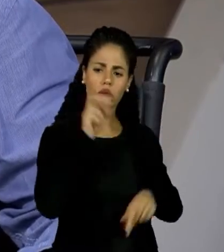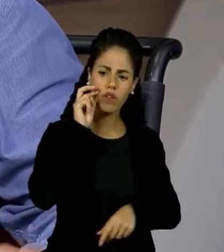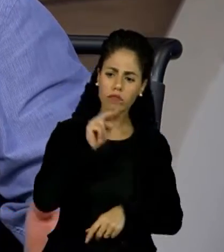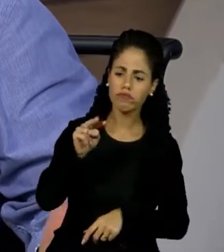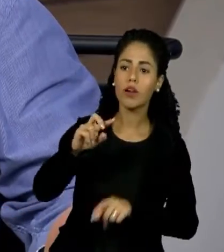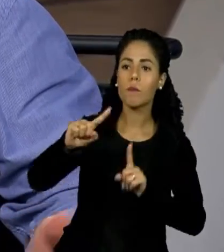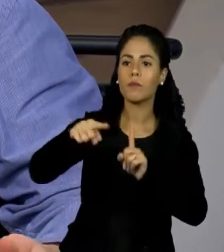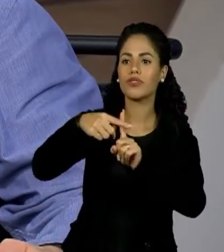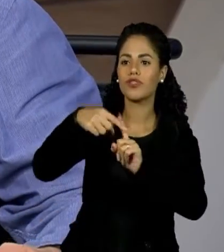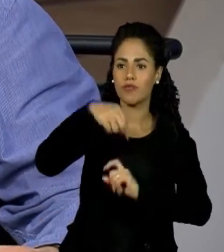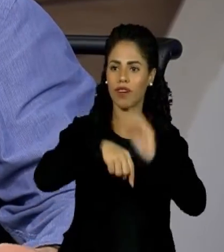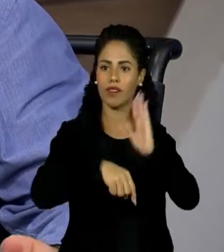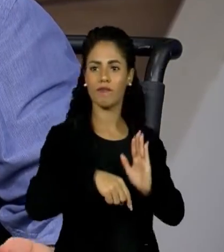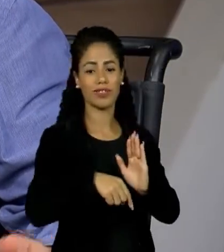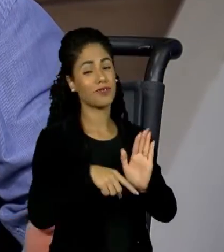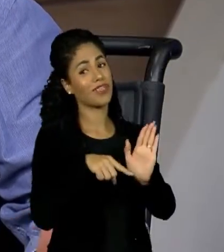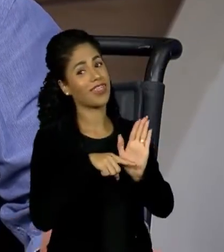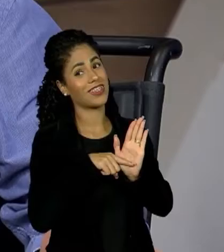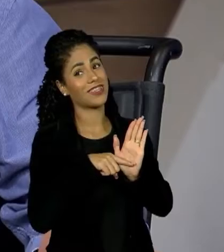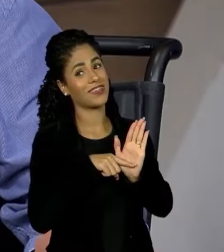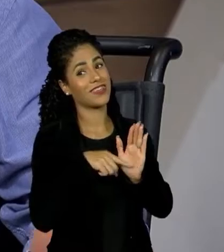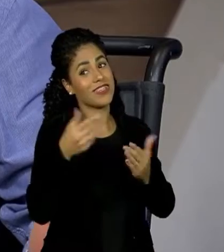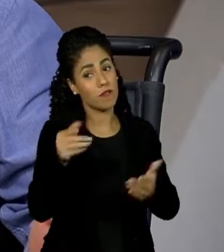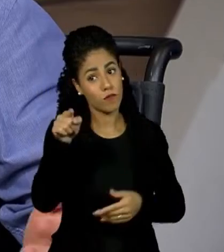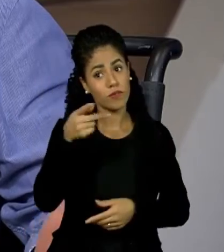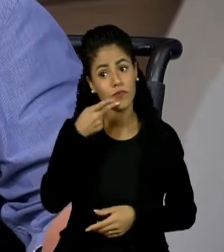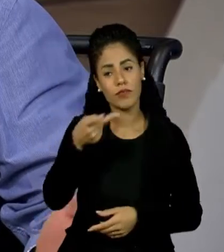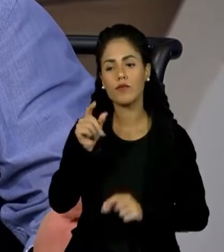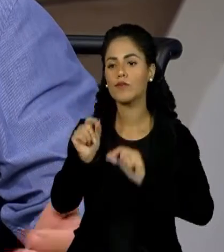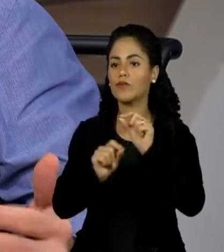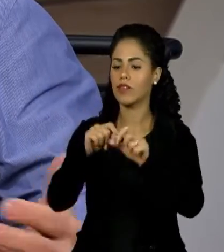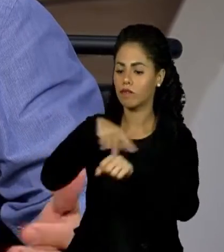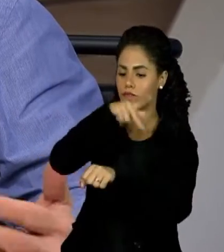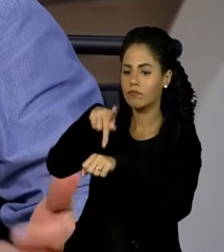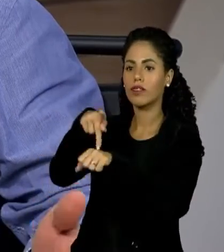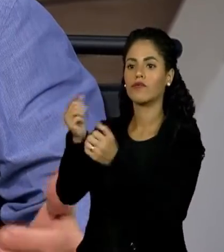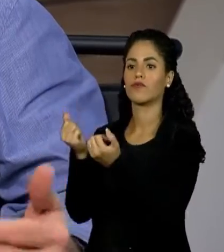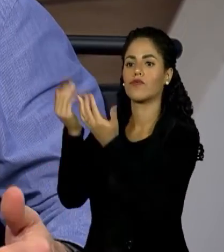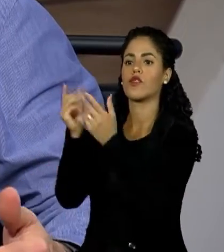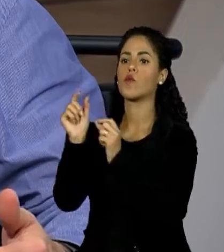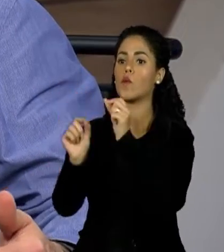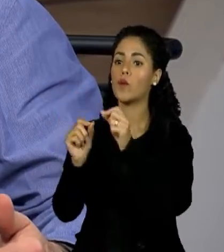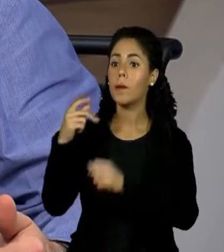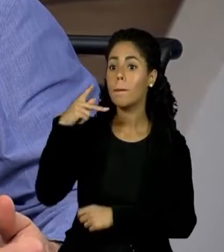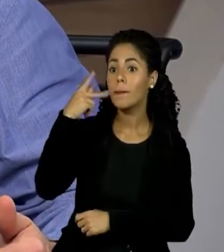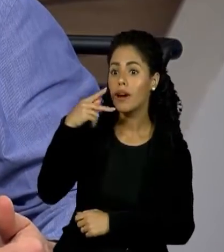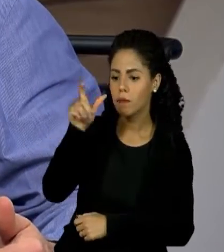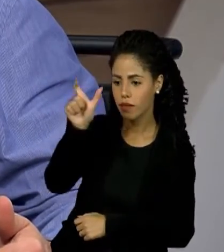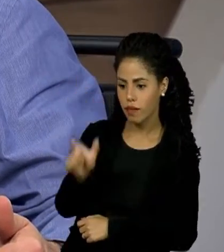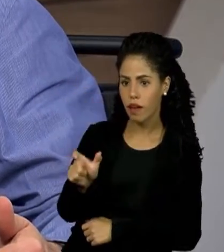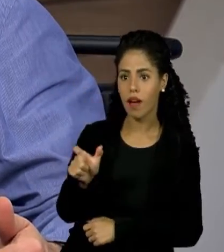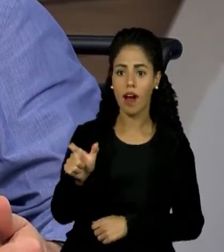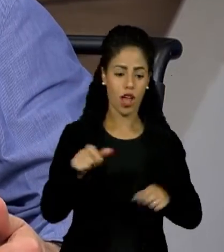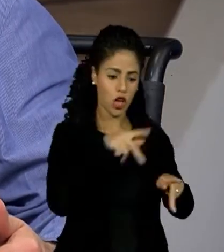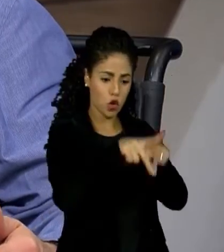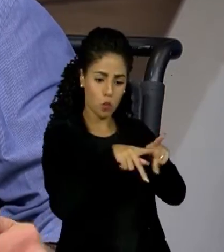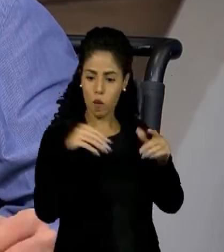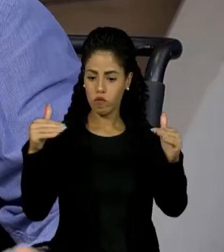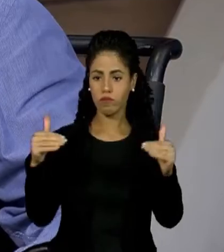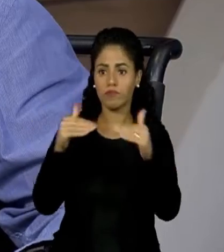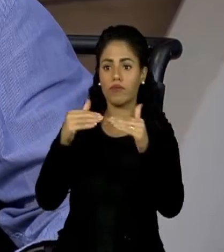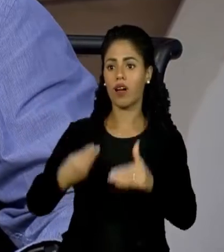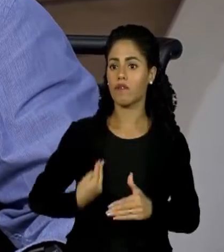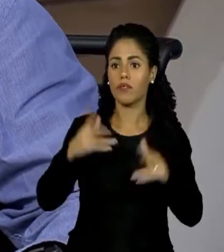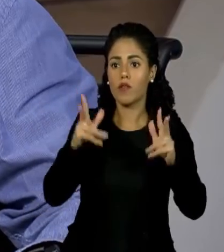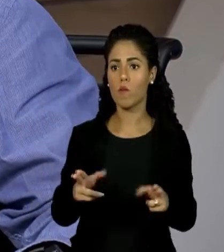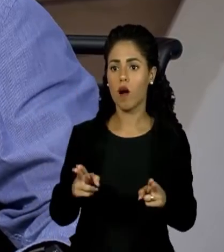nós. E acho que tem a ver exatamente com isso que você mencionou, né? Que nos países nórdicos os políticos vivem uma vida de menos privilégios. O